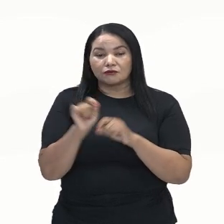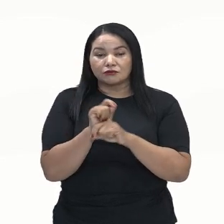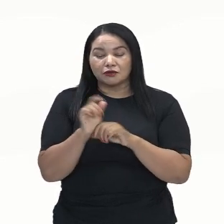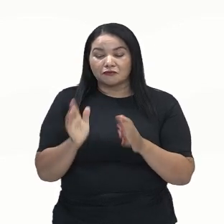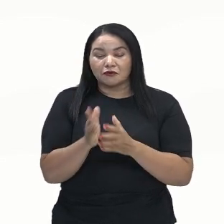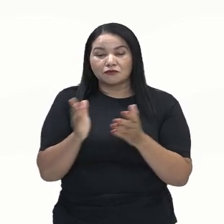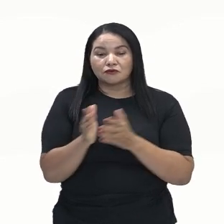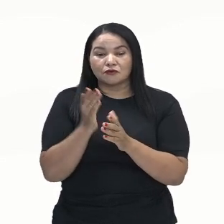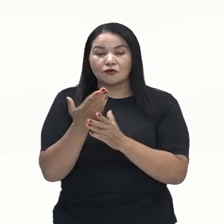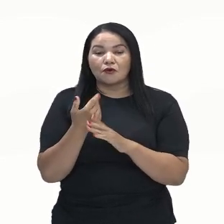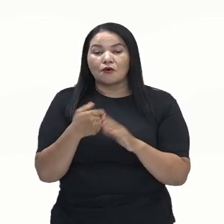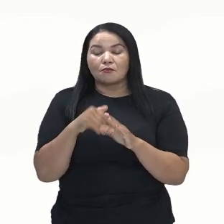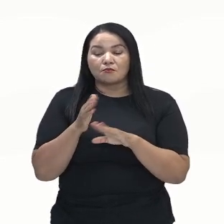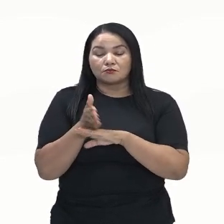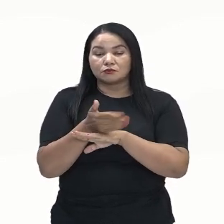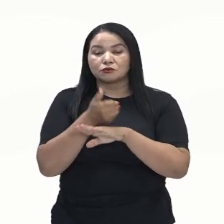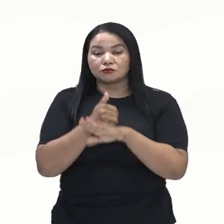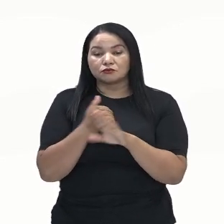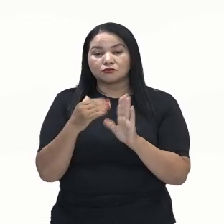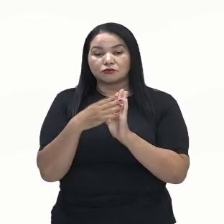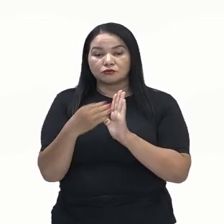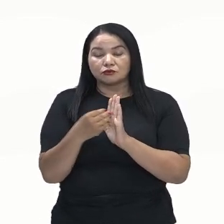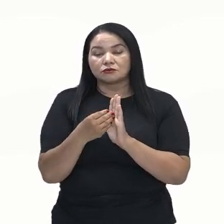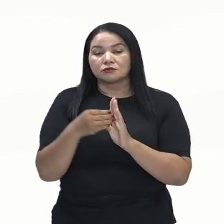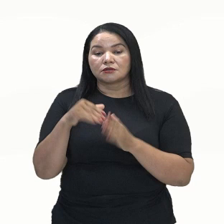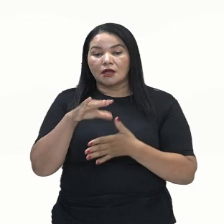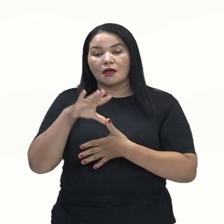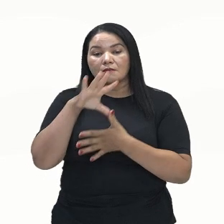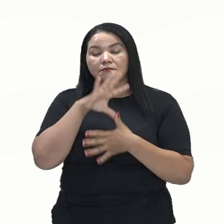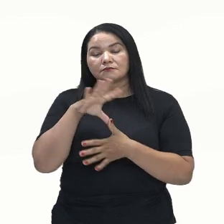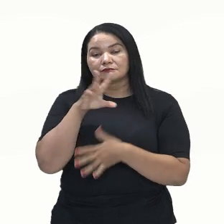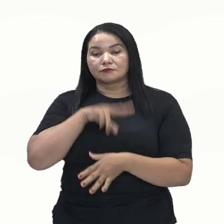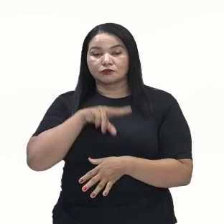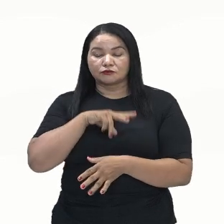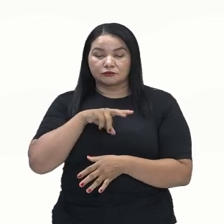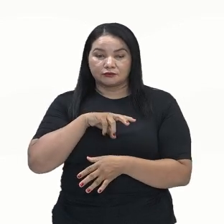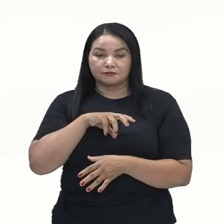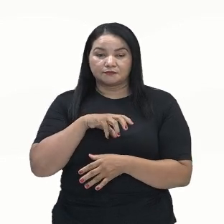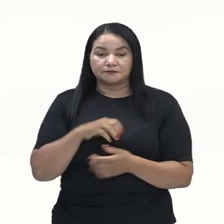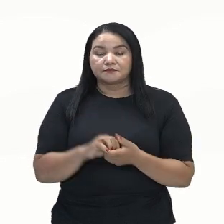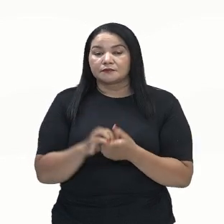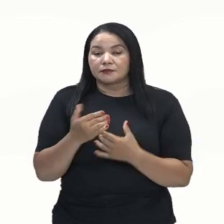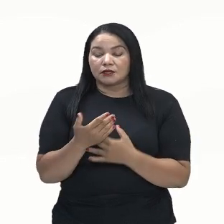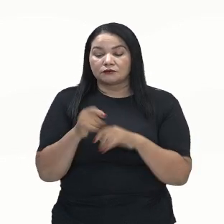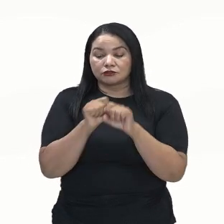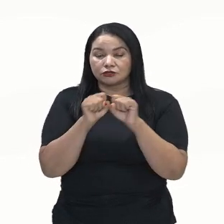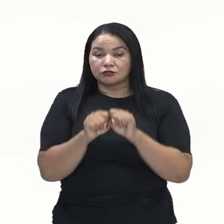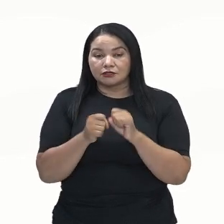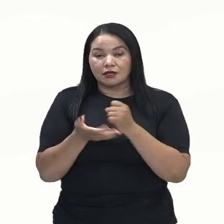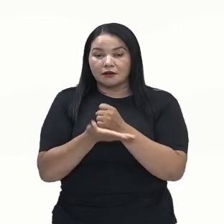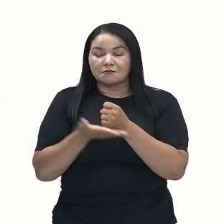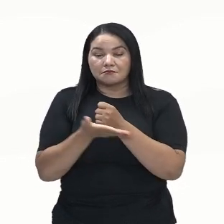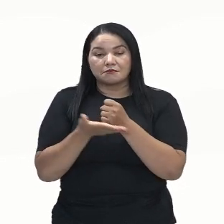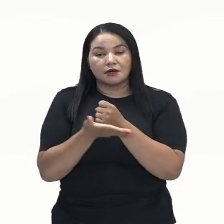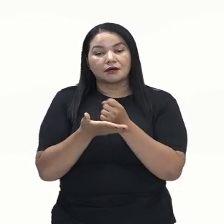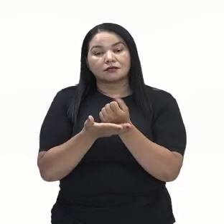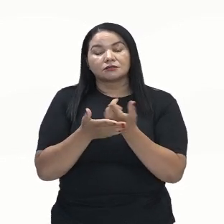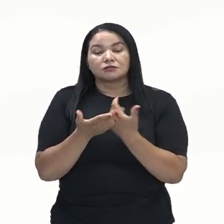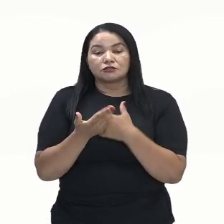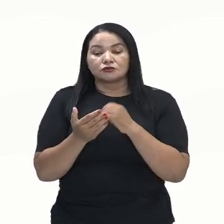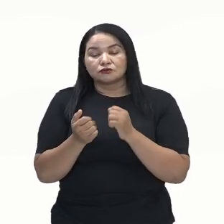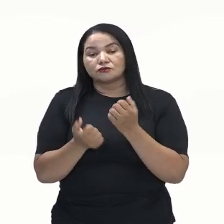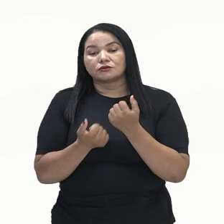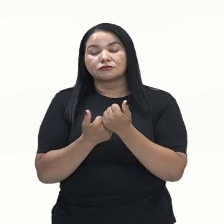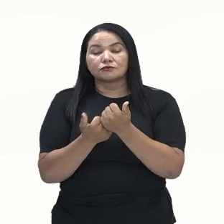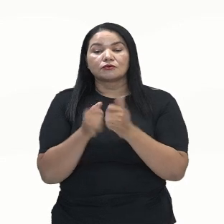modelo colonial na América Portuguesa. Então, esse sistema, ele vai ser a base que vai sustentar toda